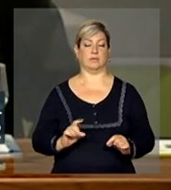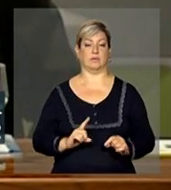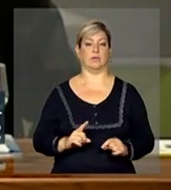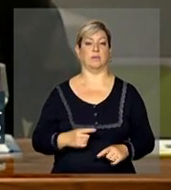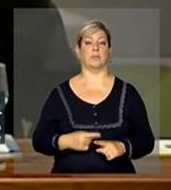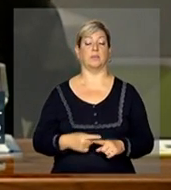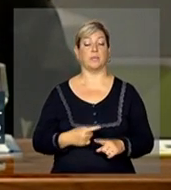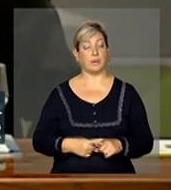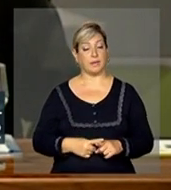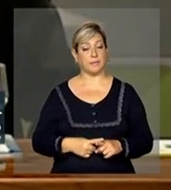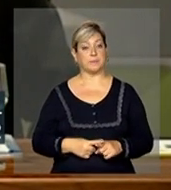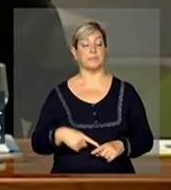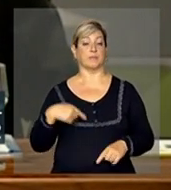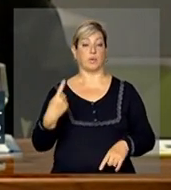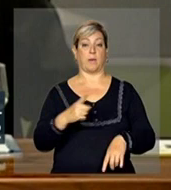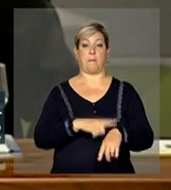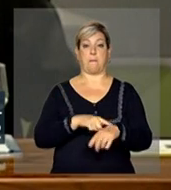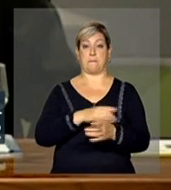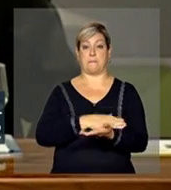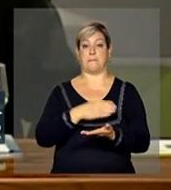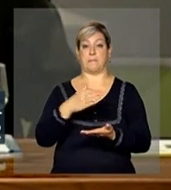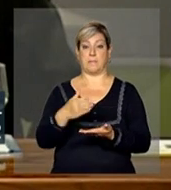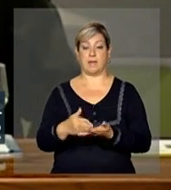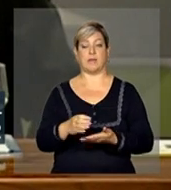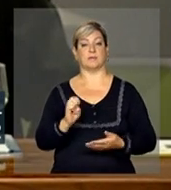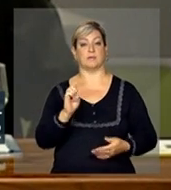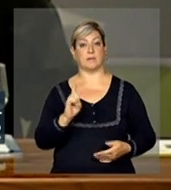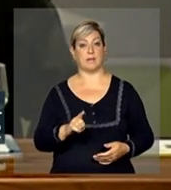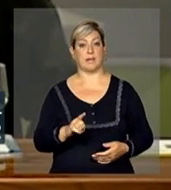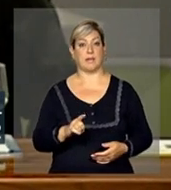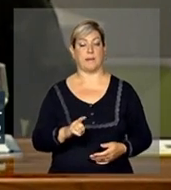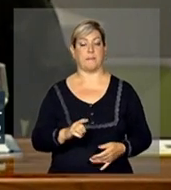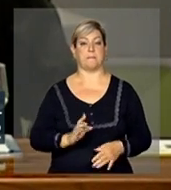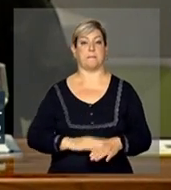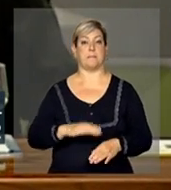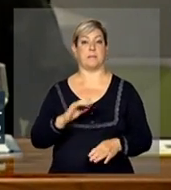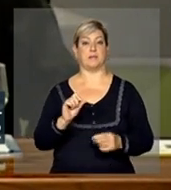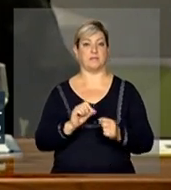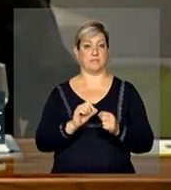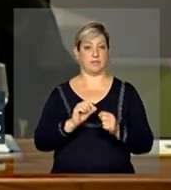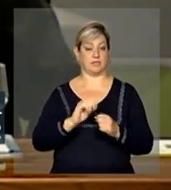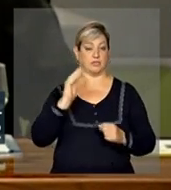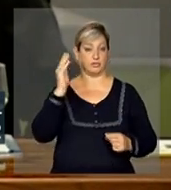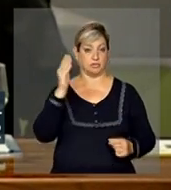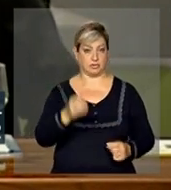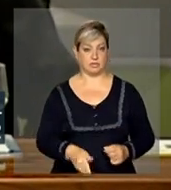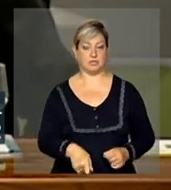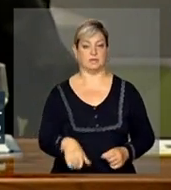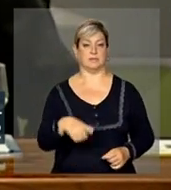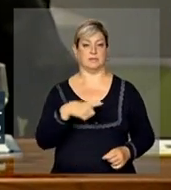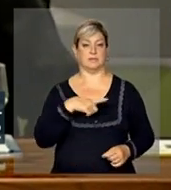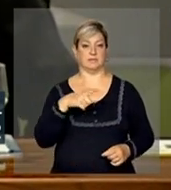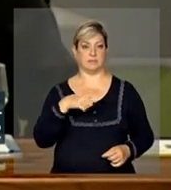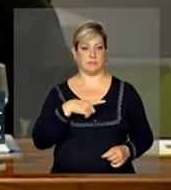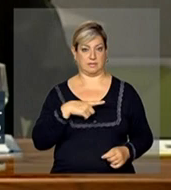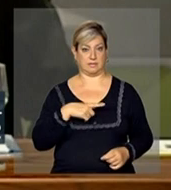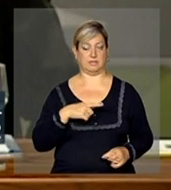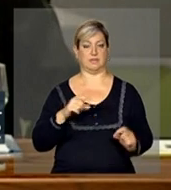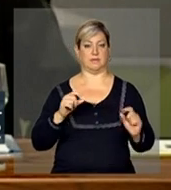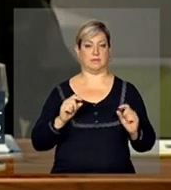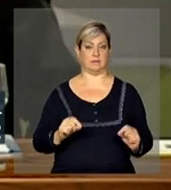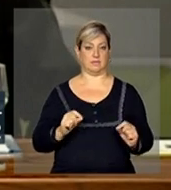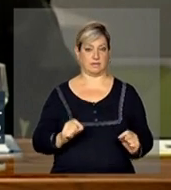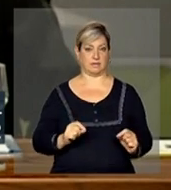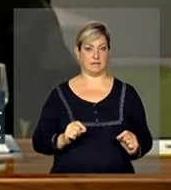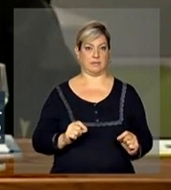Porque os prazos eles são mais expeditos, se feitos diretamente, ou seja, é uma fase a menos que